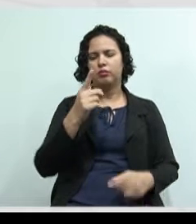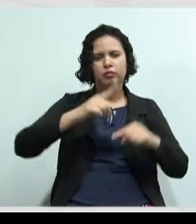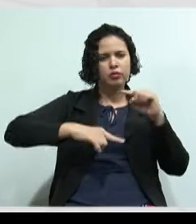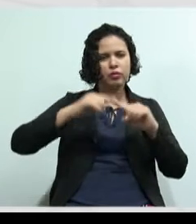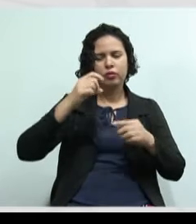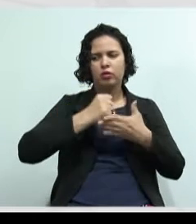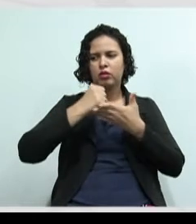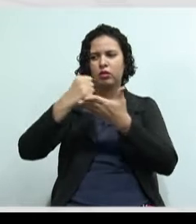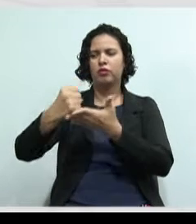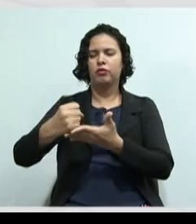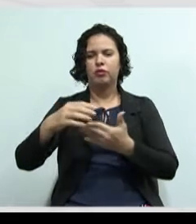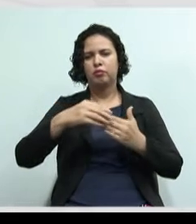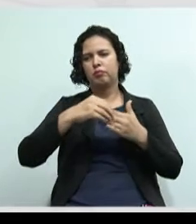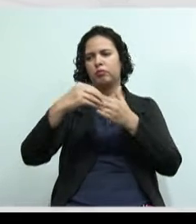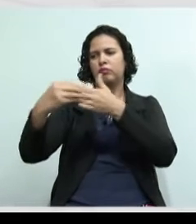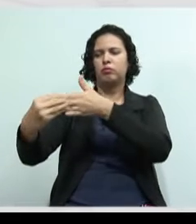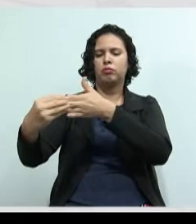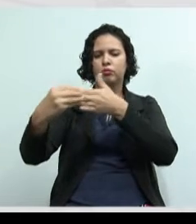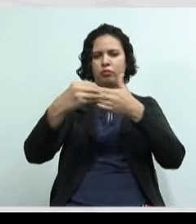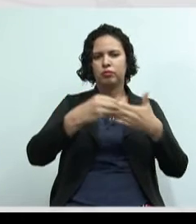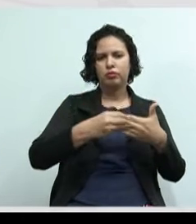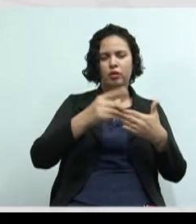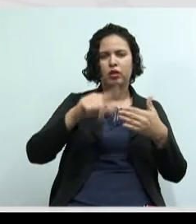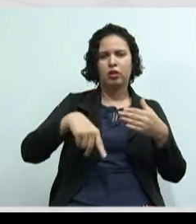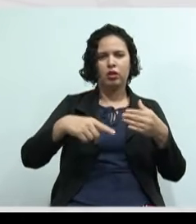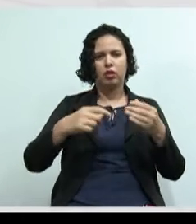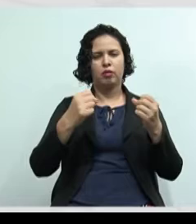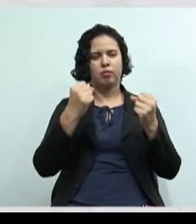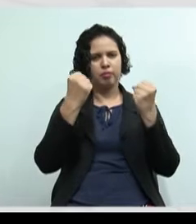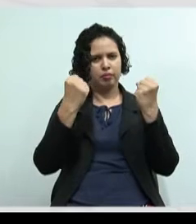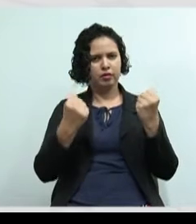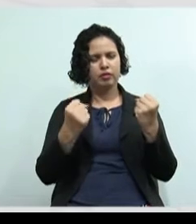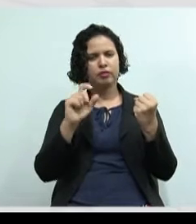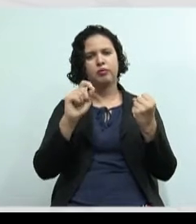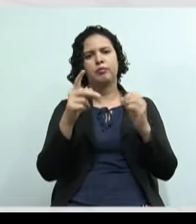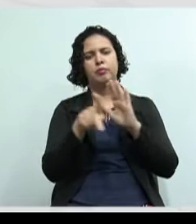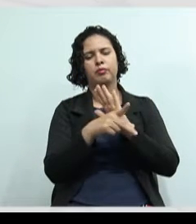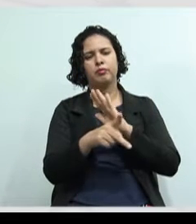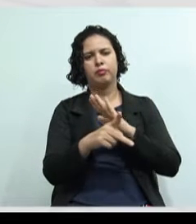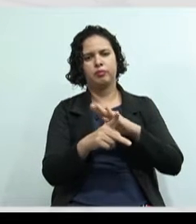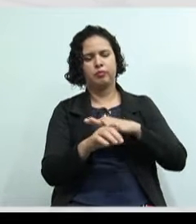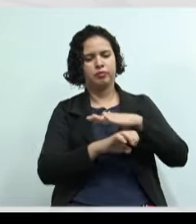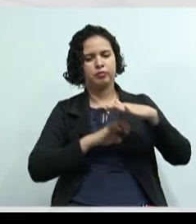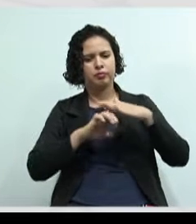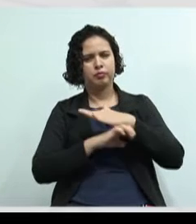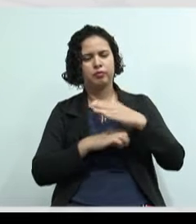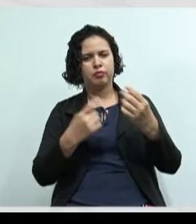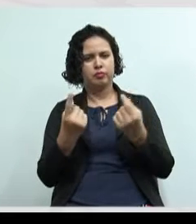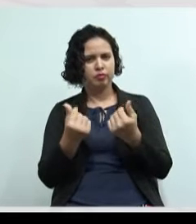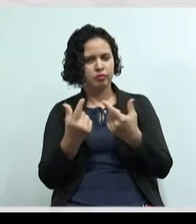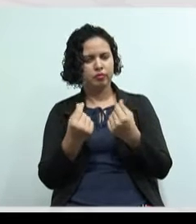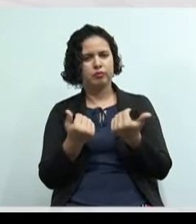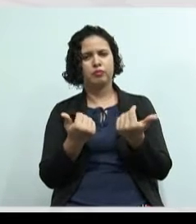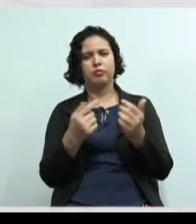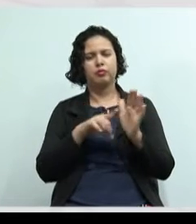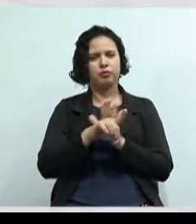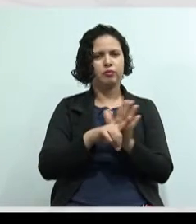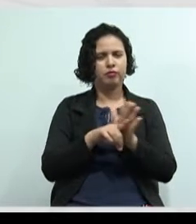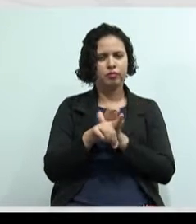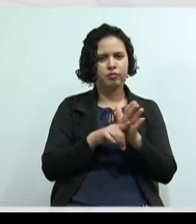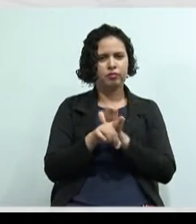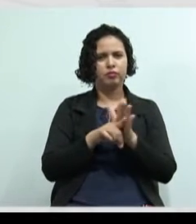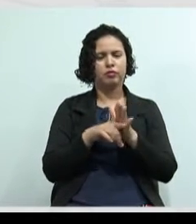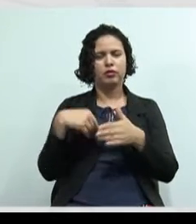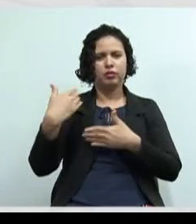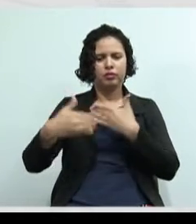planejamento, ele cria um alicerce para a administração de funções como finanças, pesquisa, desenvolvimento e marketing, de modo